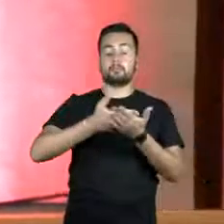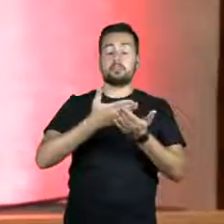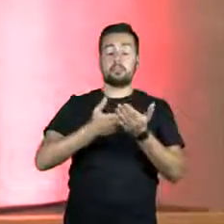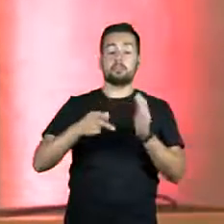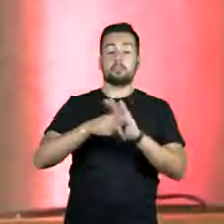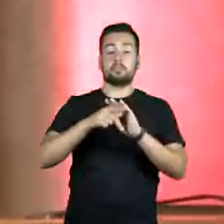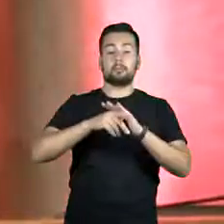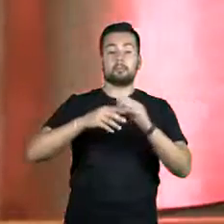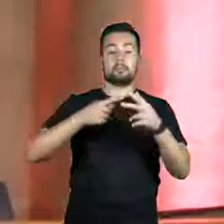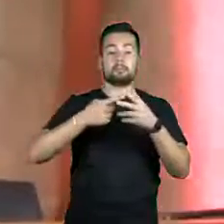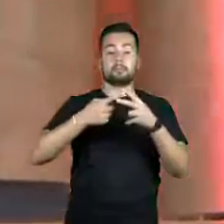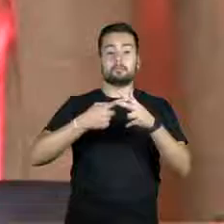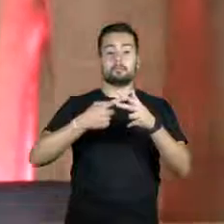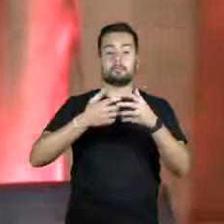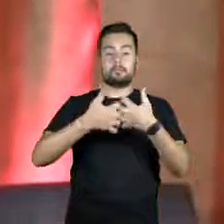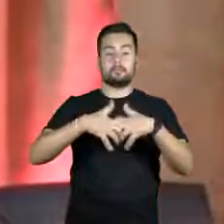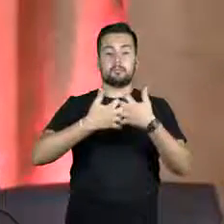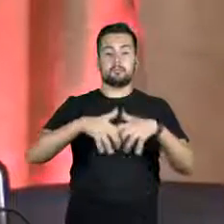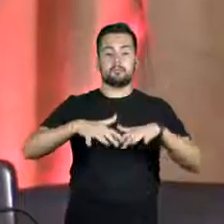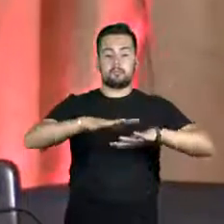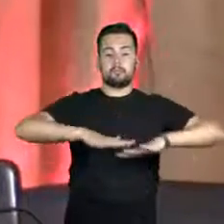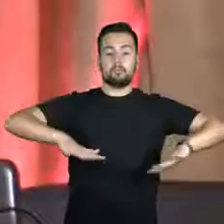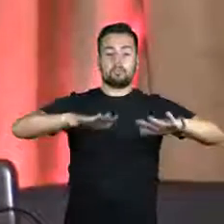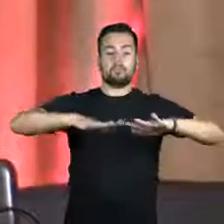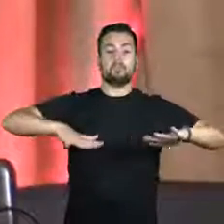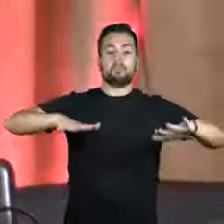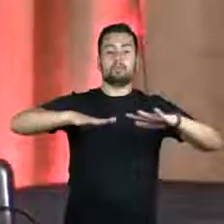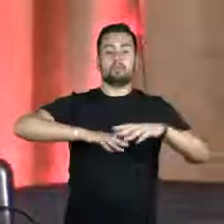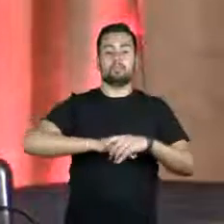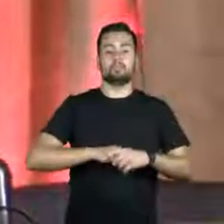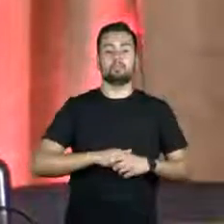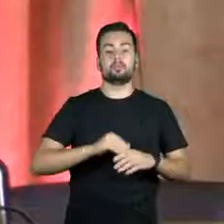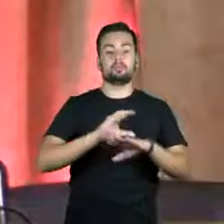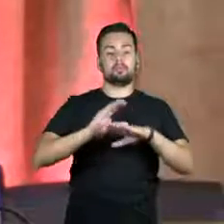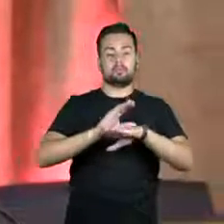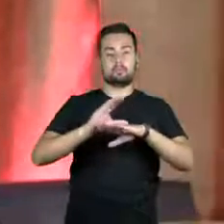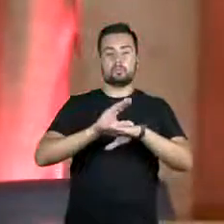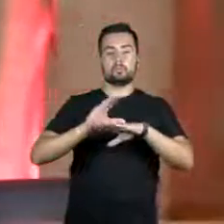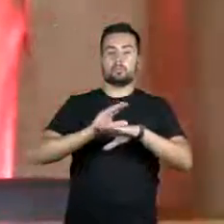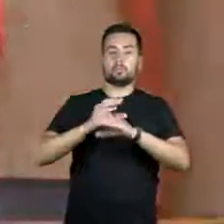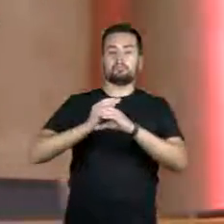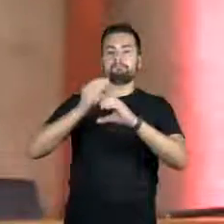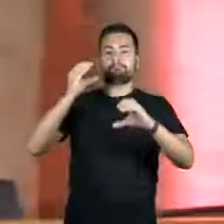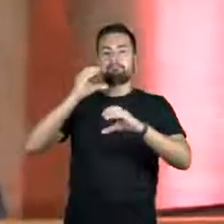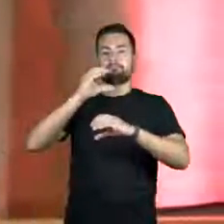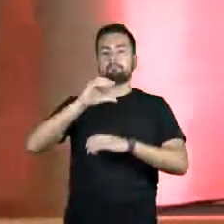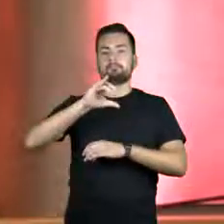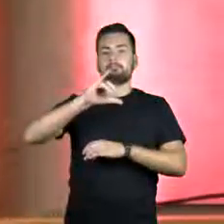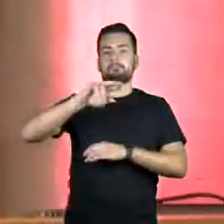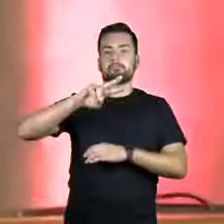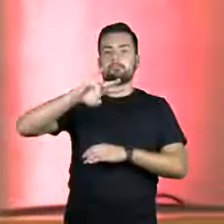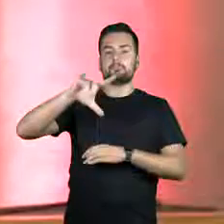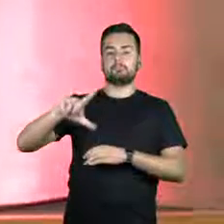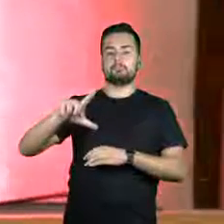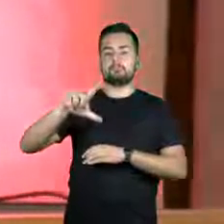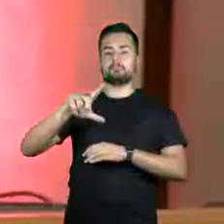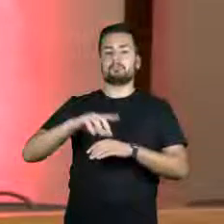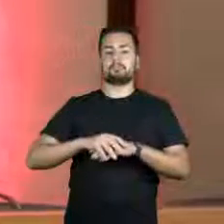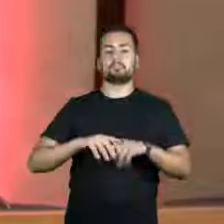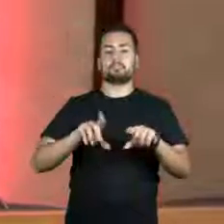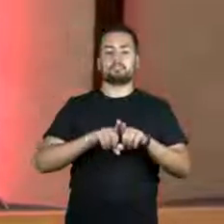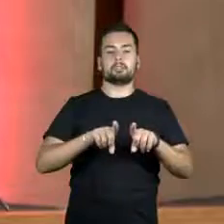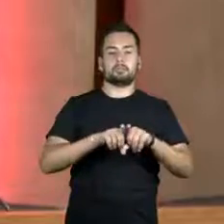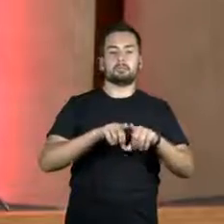disciplina que é muito abordada nos cursos de engenharia civil, nos cursos de engenharia ambiental, nos cursos de engenharia